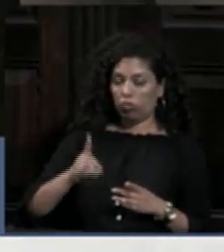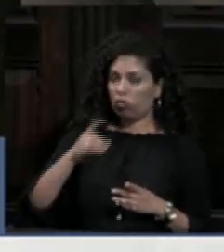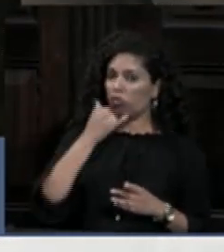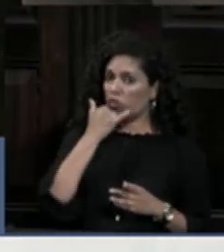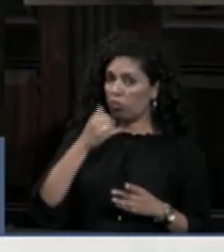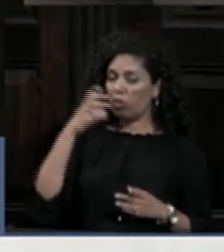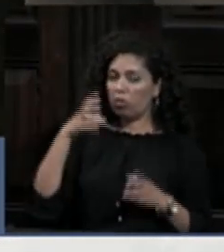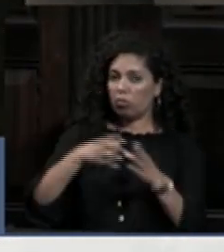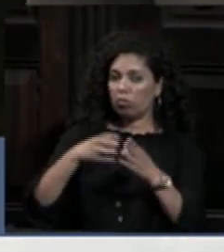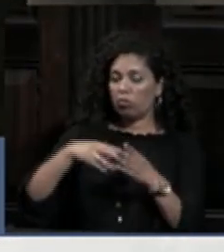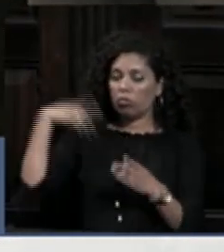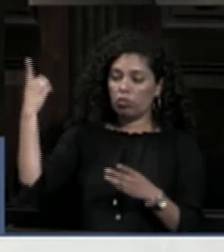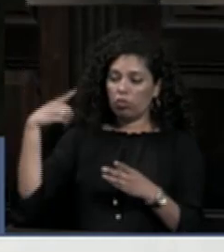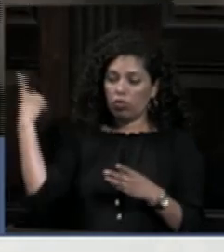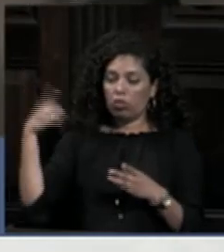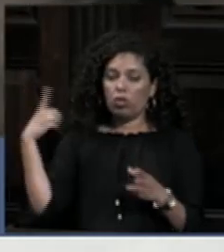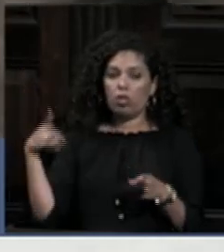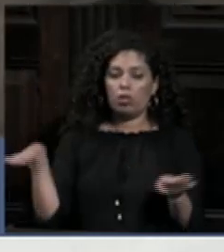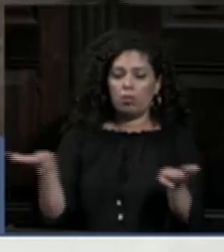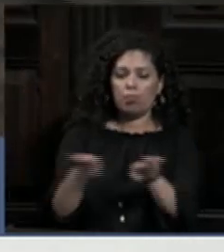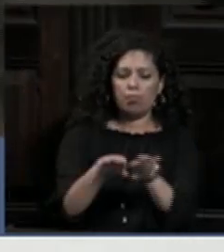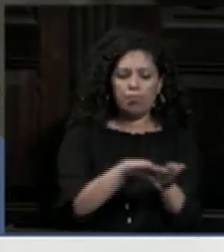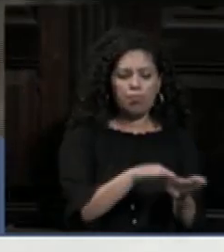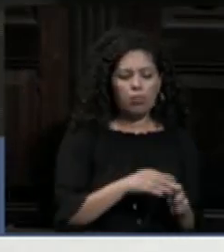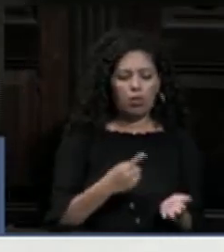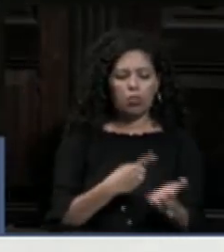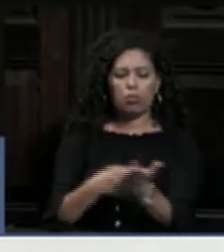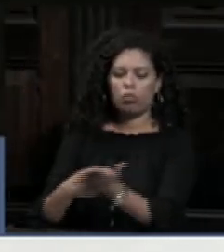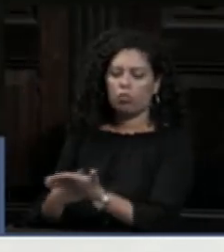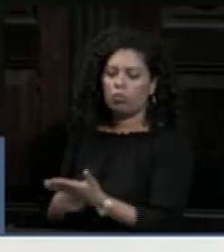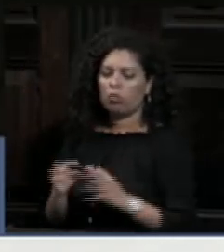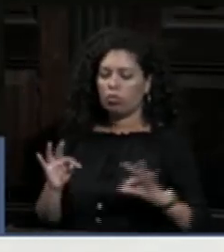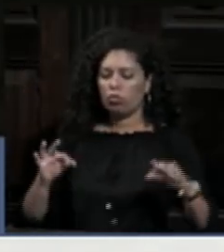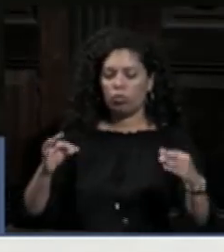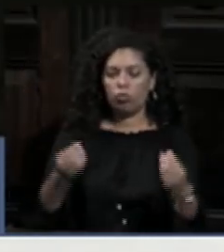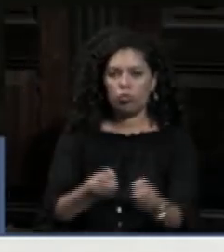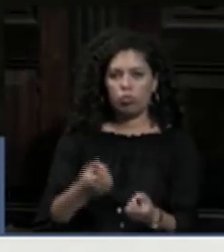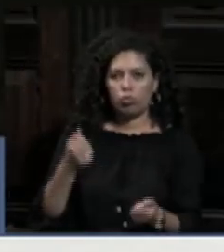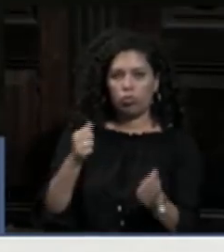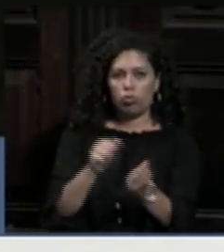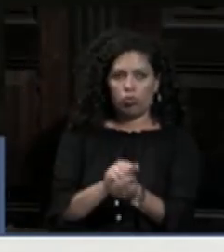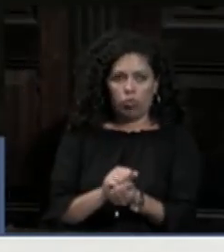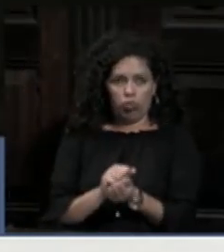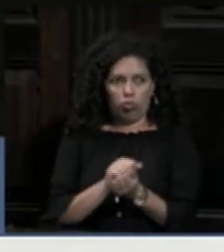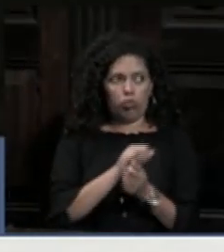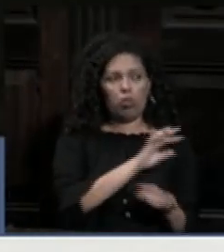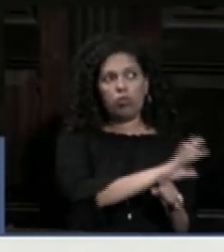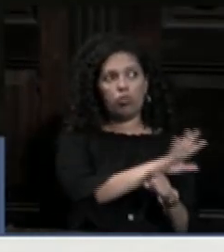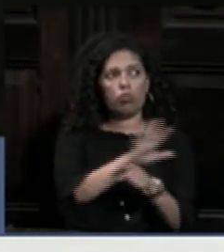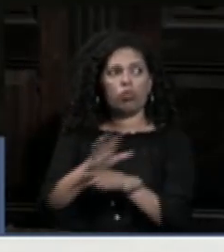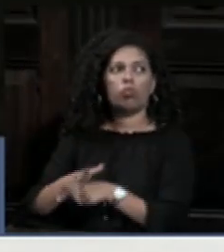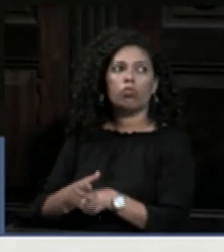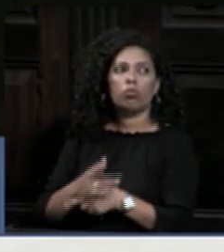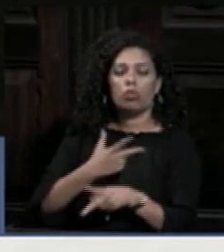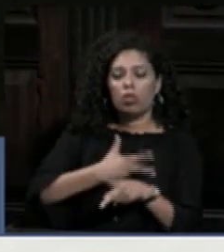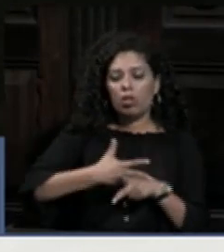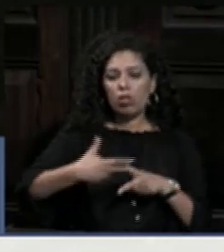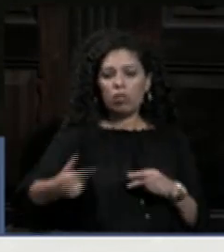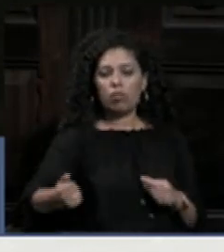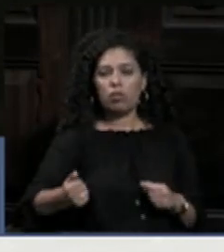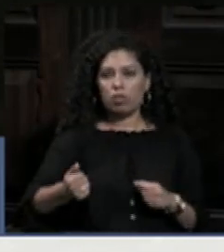com que esse projeto fosse finalmente aprovado prorrogando por mais uma década